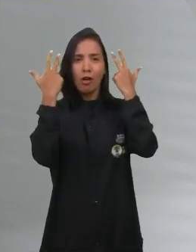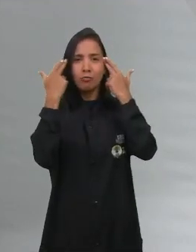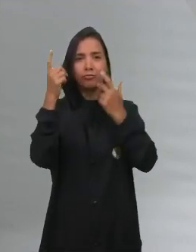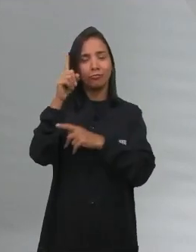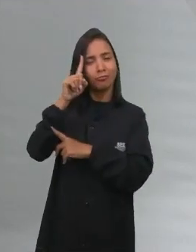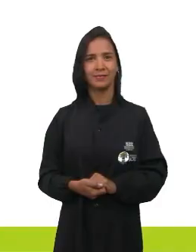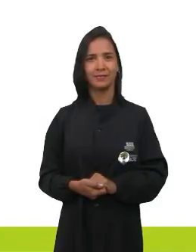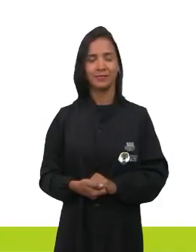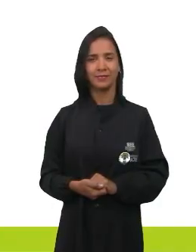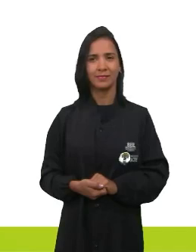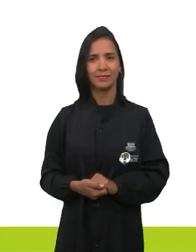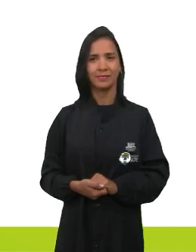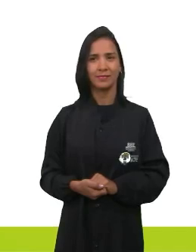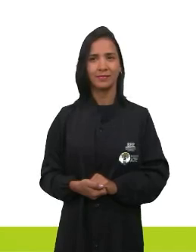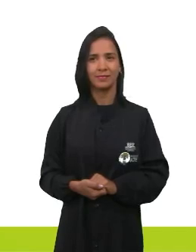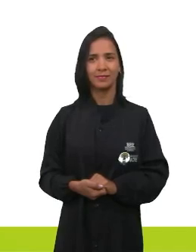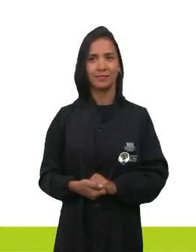tela, tá?